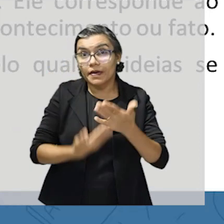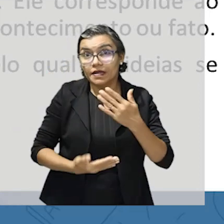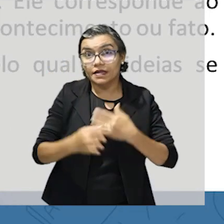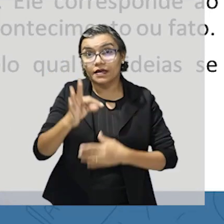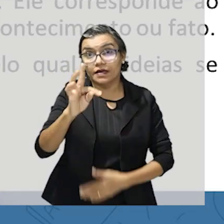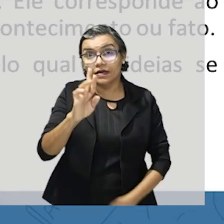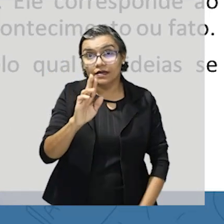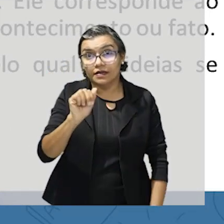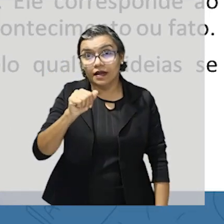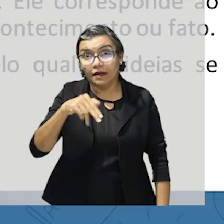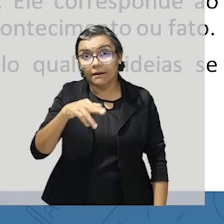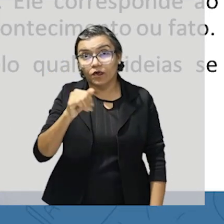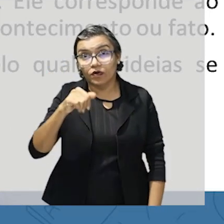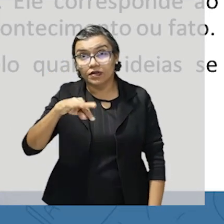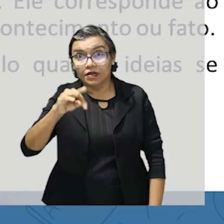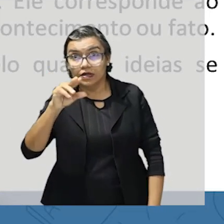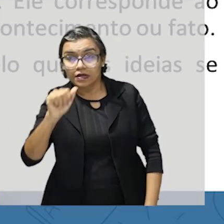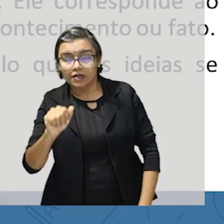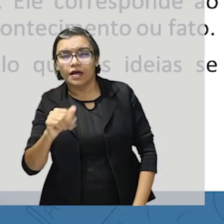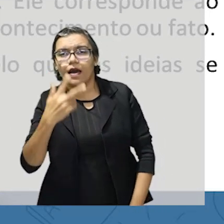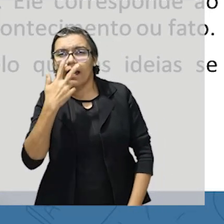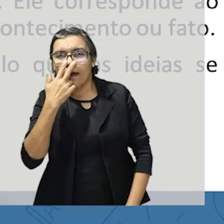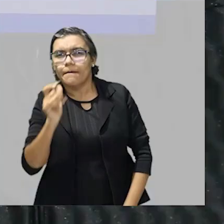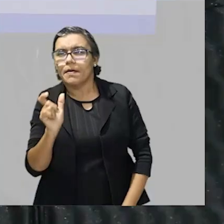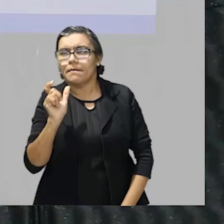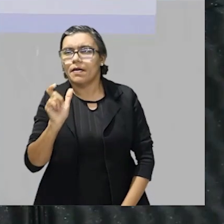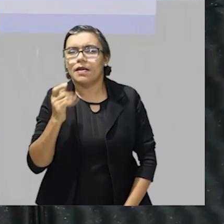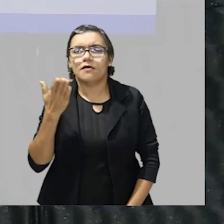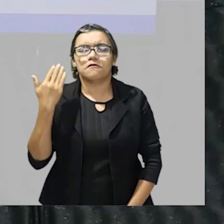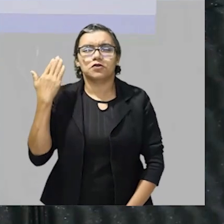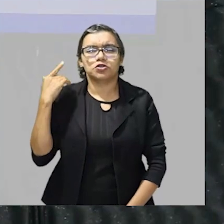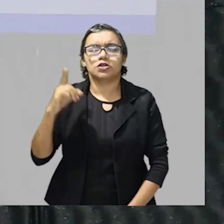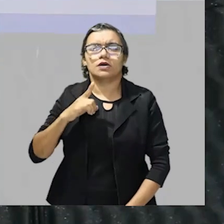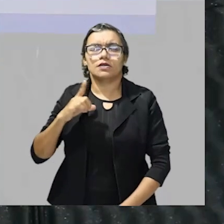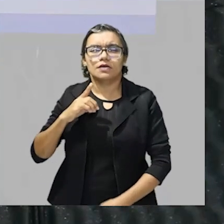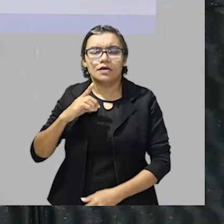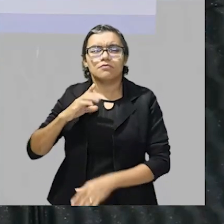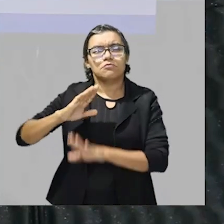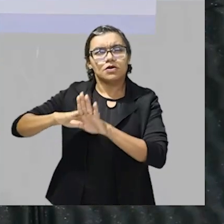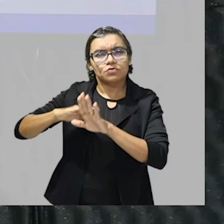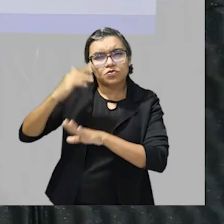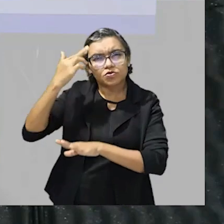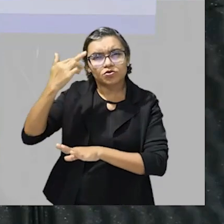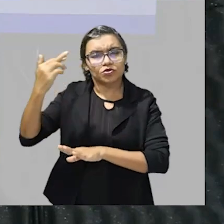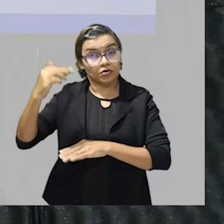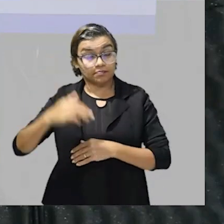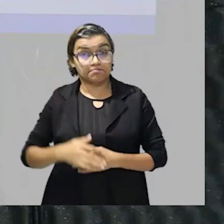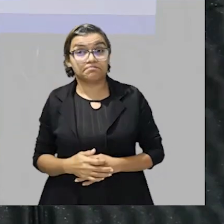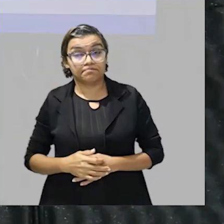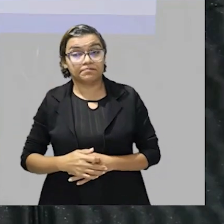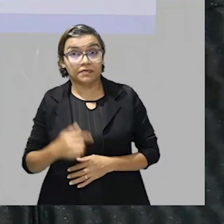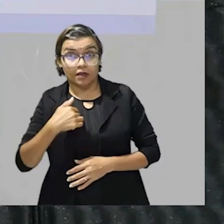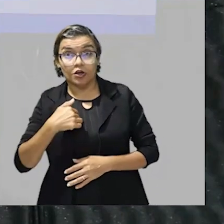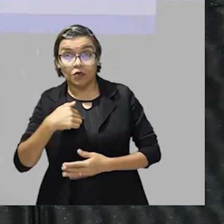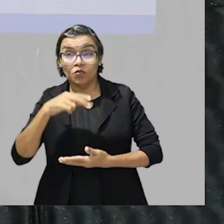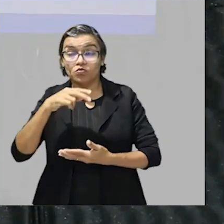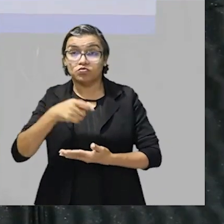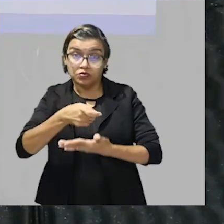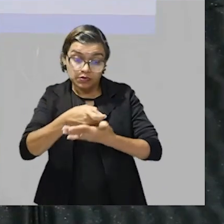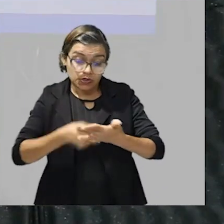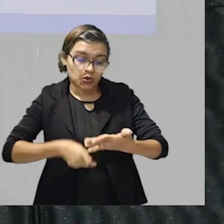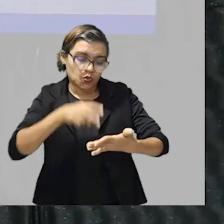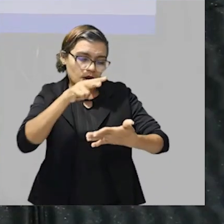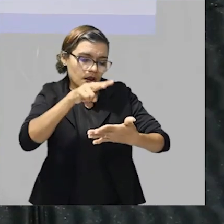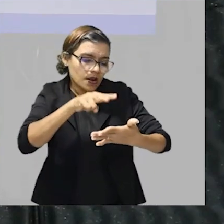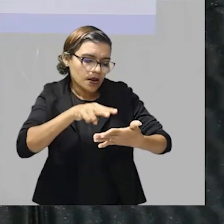Tramontana que é uma expressão antiga tem uma história toda aí eu leio um